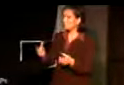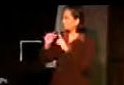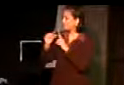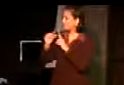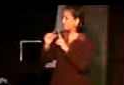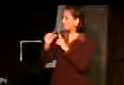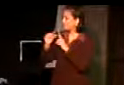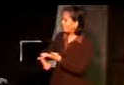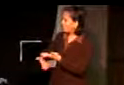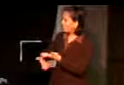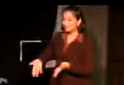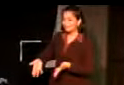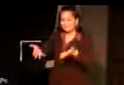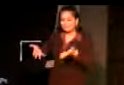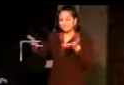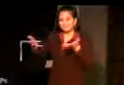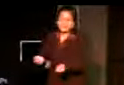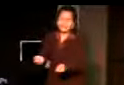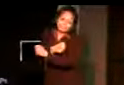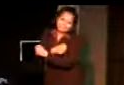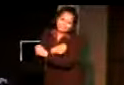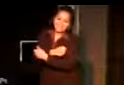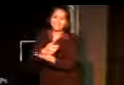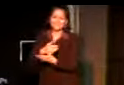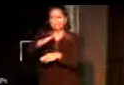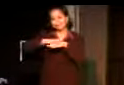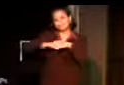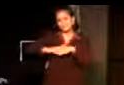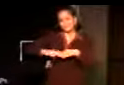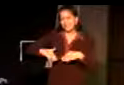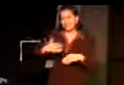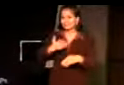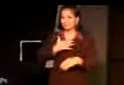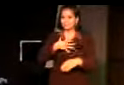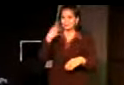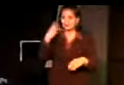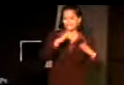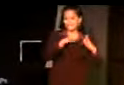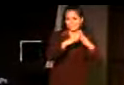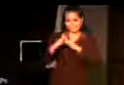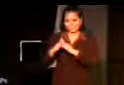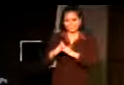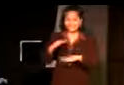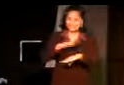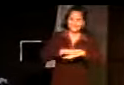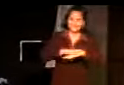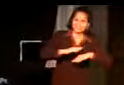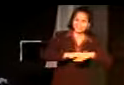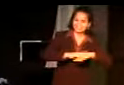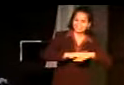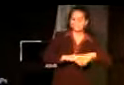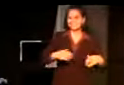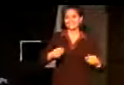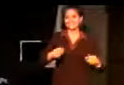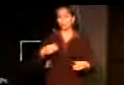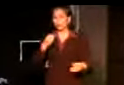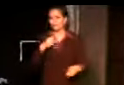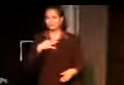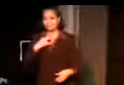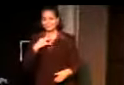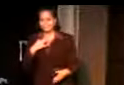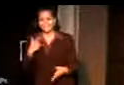de elogio um afago na cabeça do filho do vizinho a disposição de carregar as